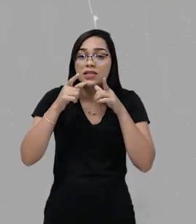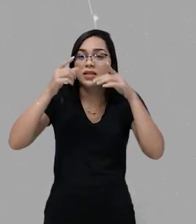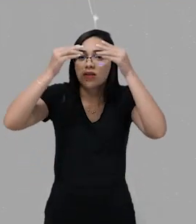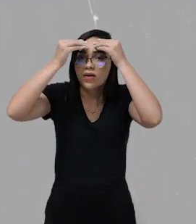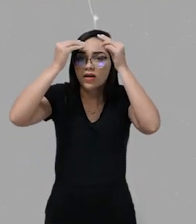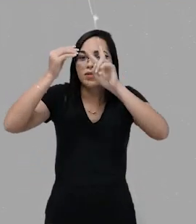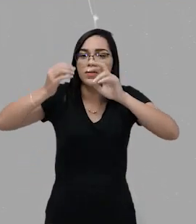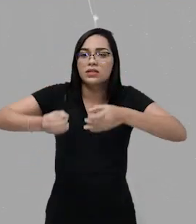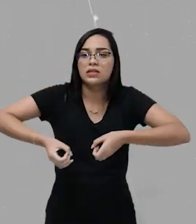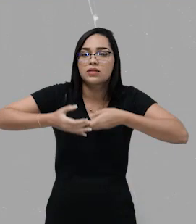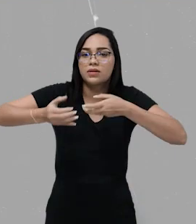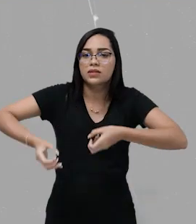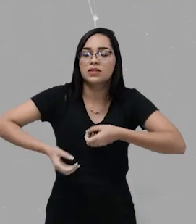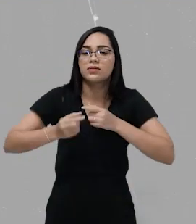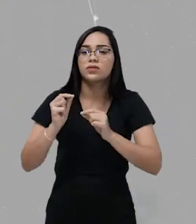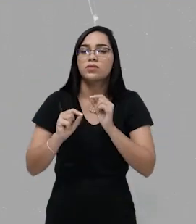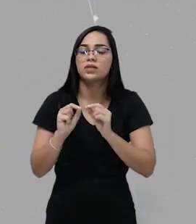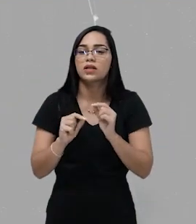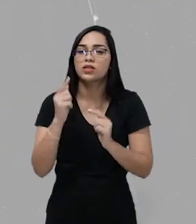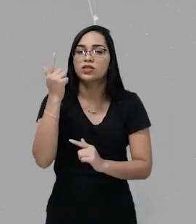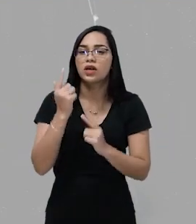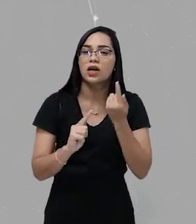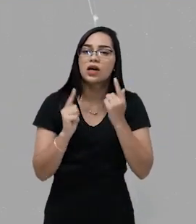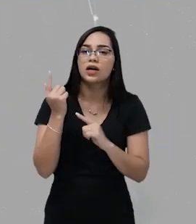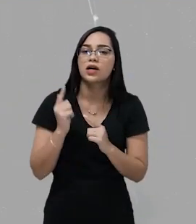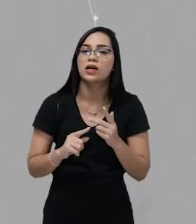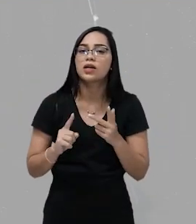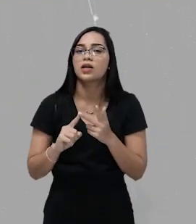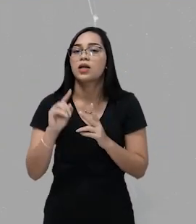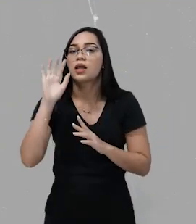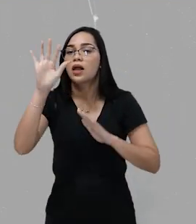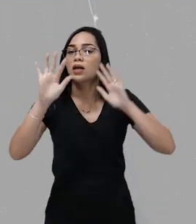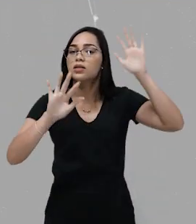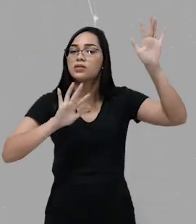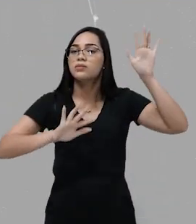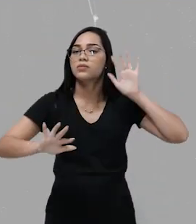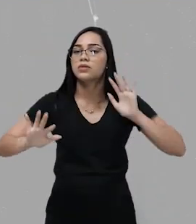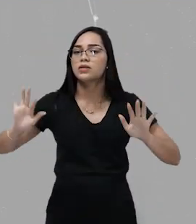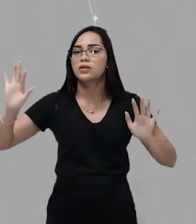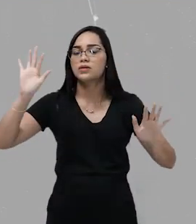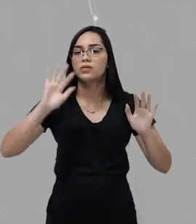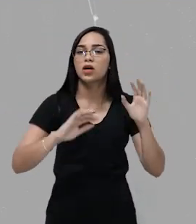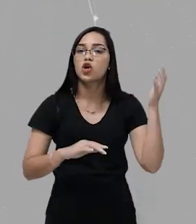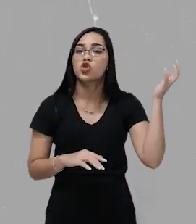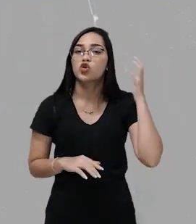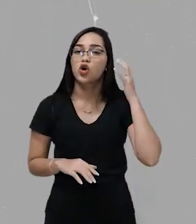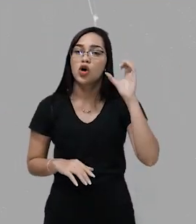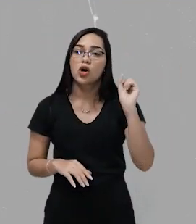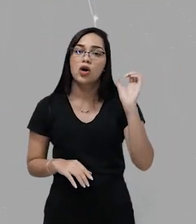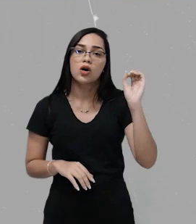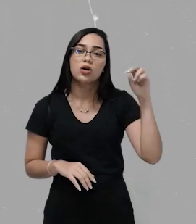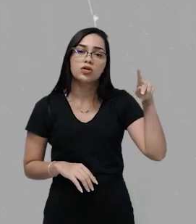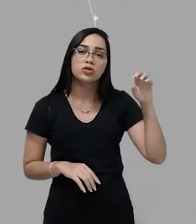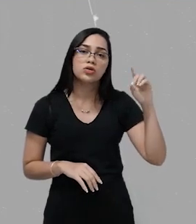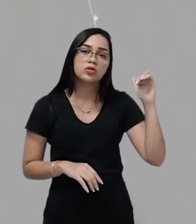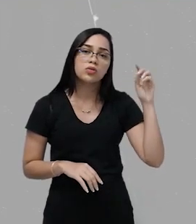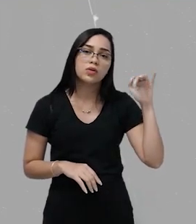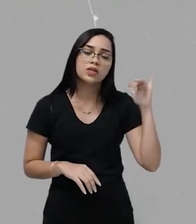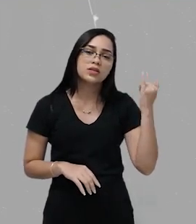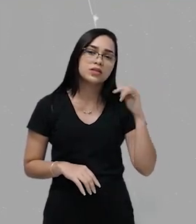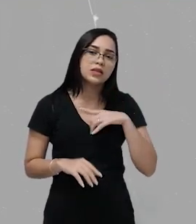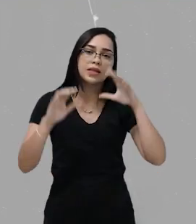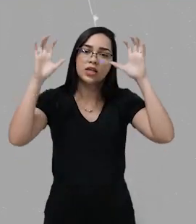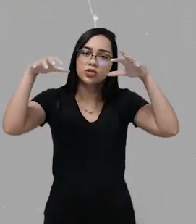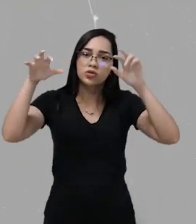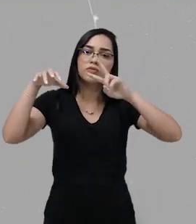ser expressiva através dos gestos, das mímicas. Eu falei sonoplastia. Se tiver chovendo, vai ter